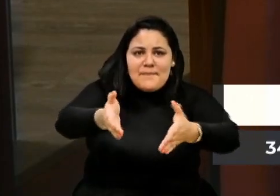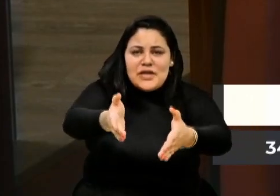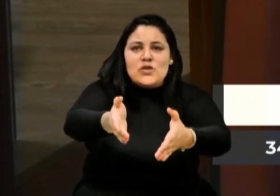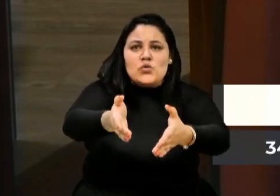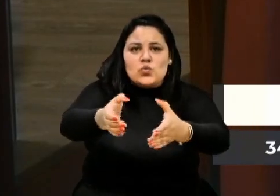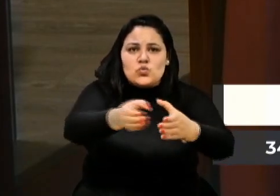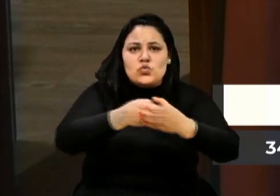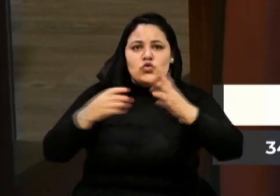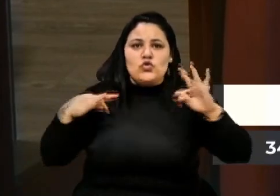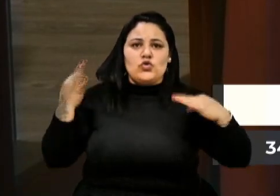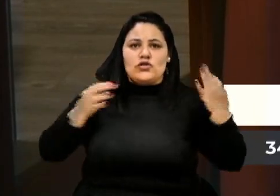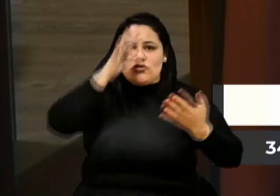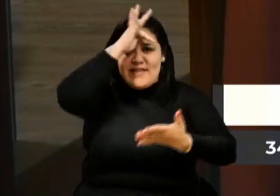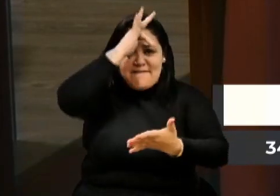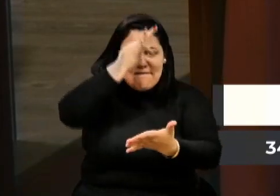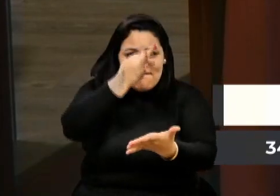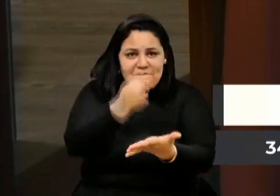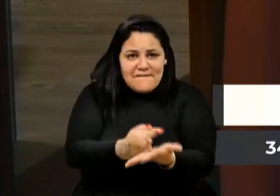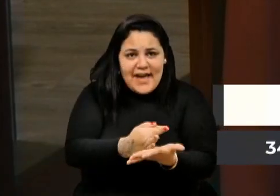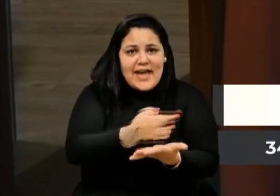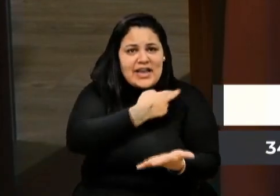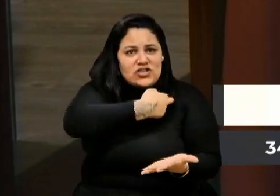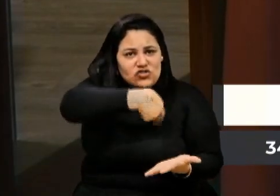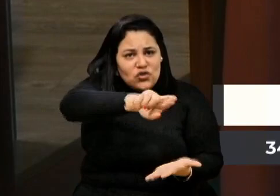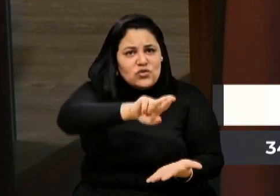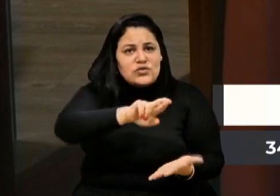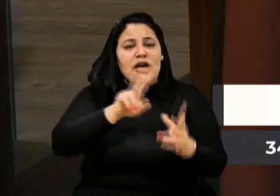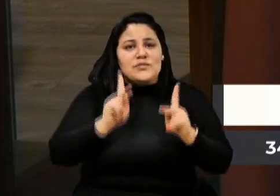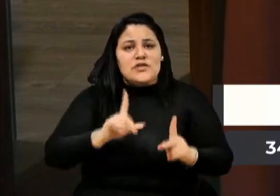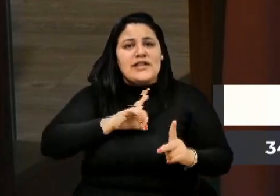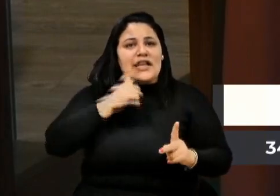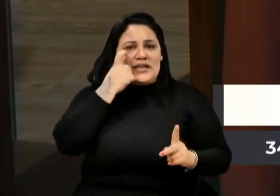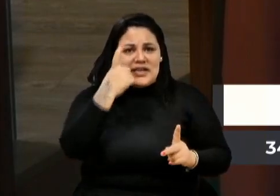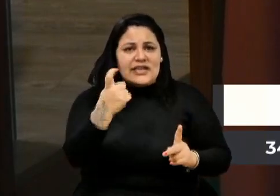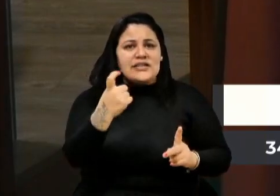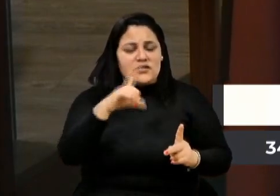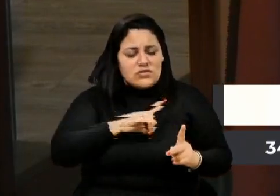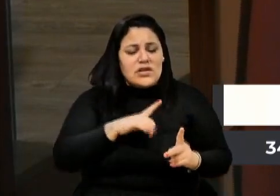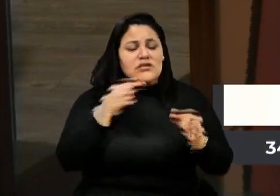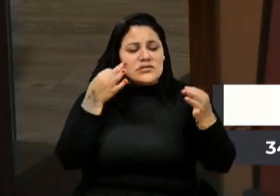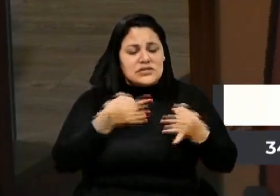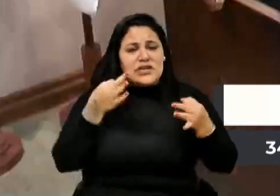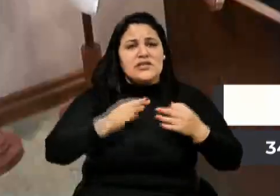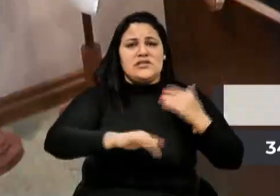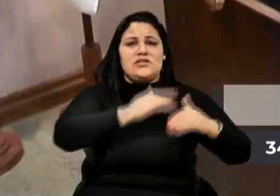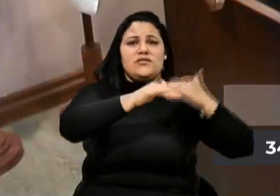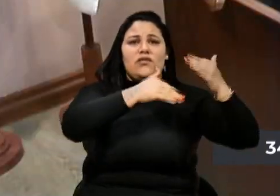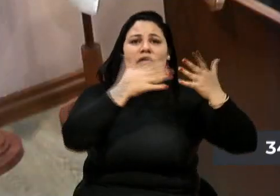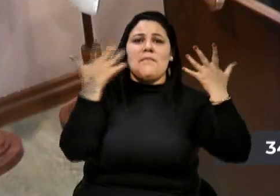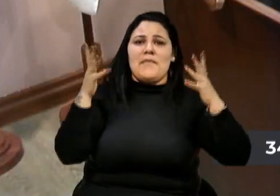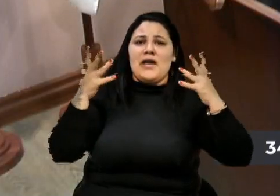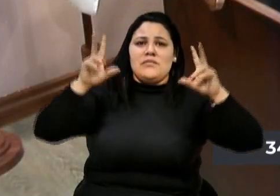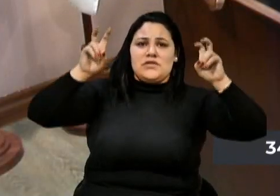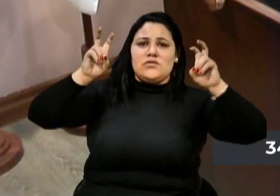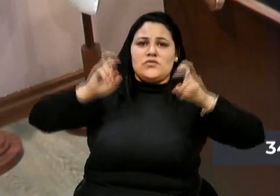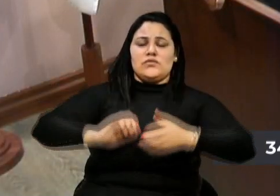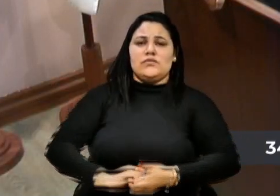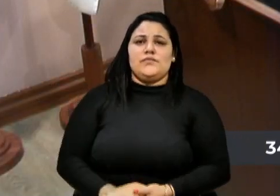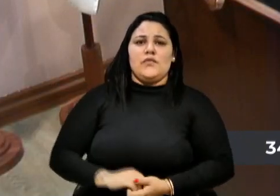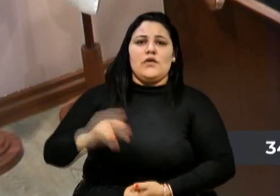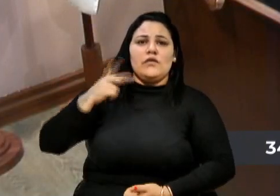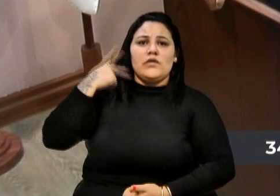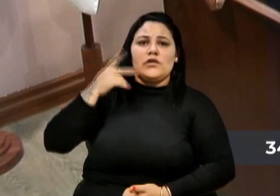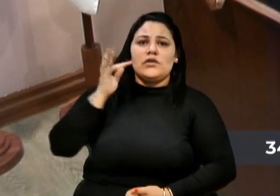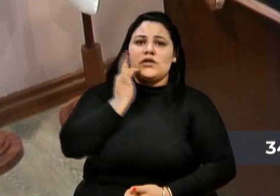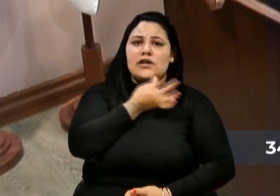novo e que as pessoas têm interesse e, com certeza, tem tudo para crescer. Parabéns pela pauta. Vereadora Tati, e